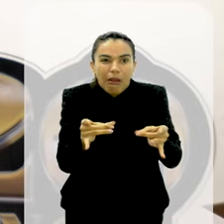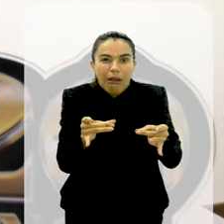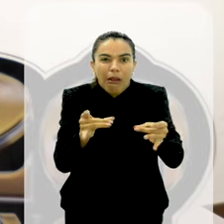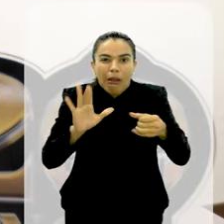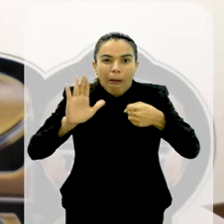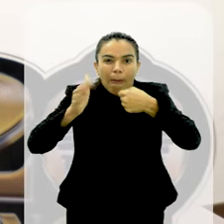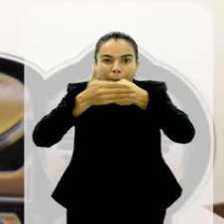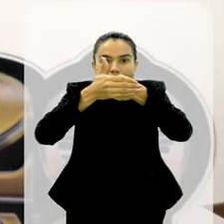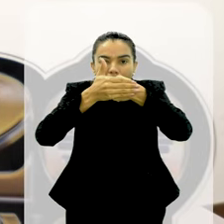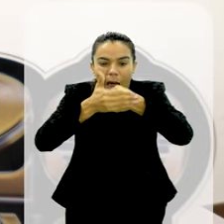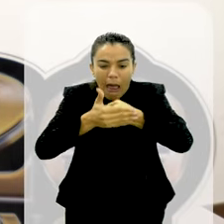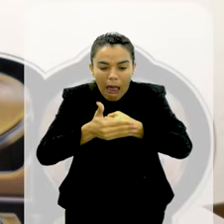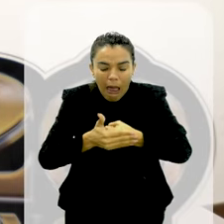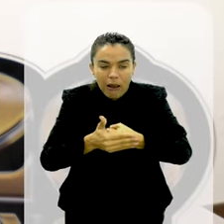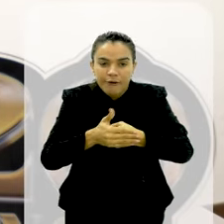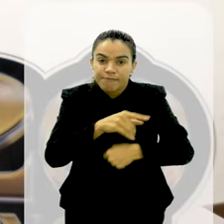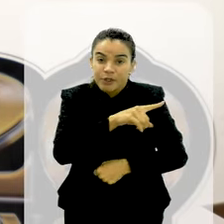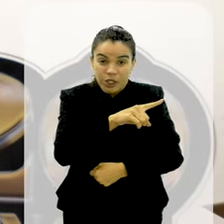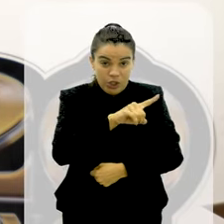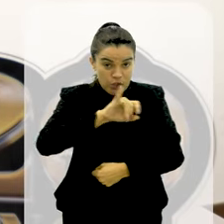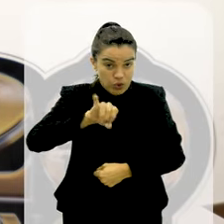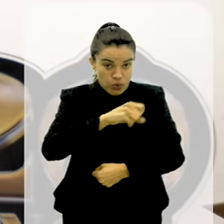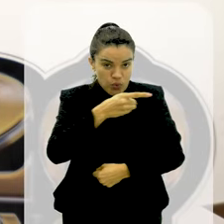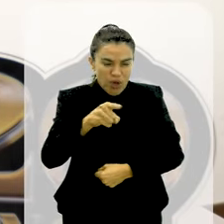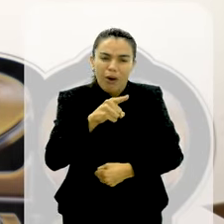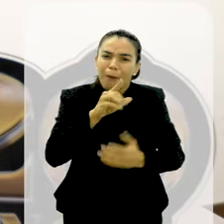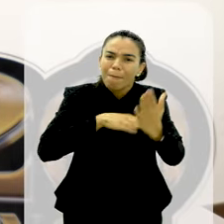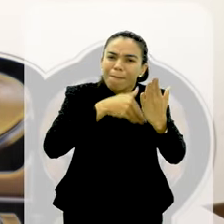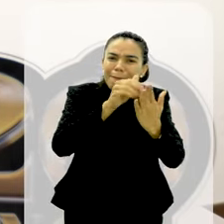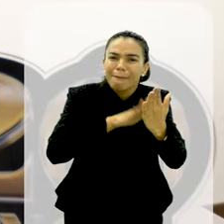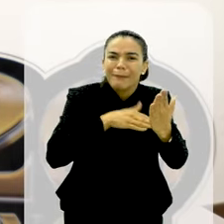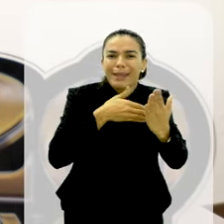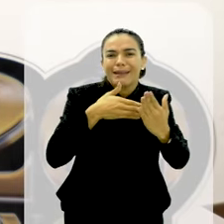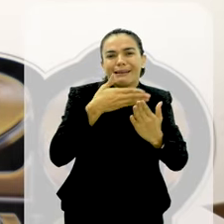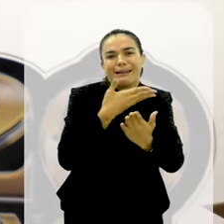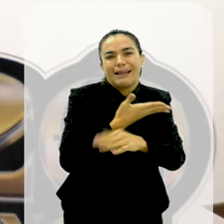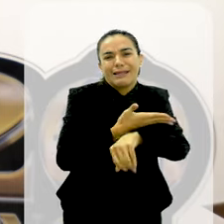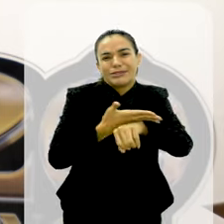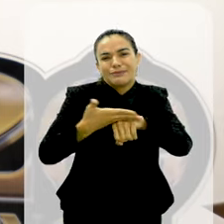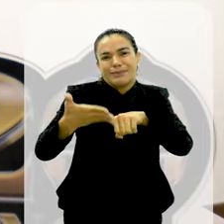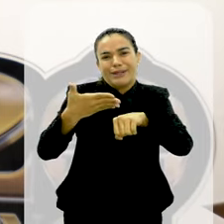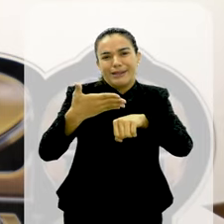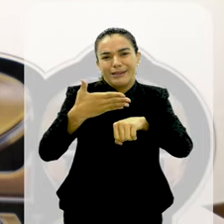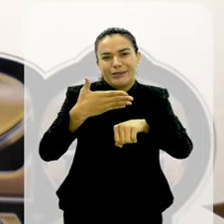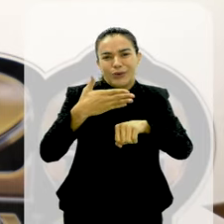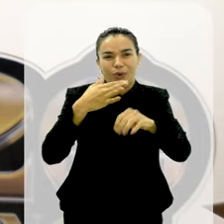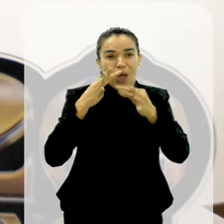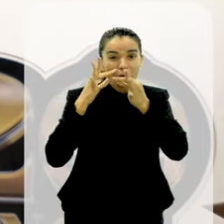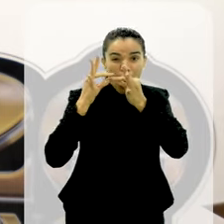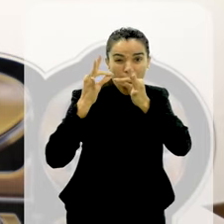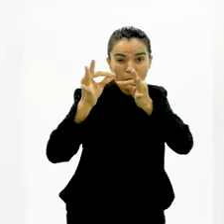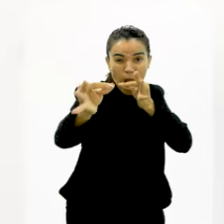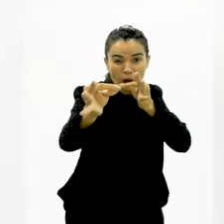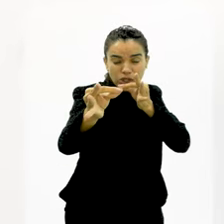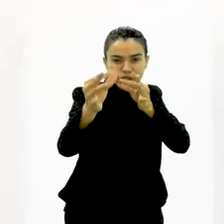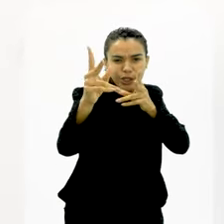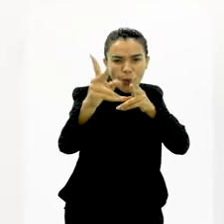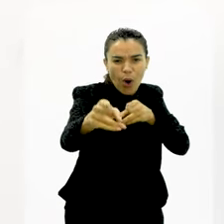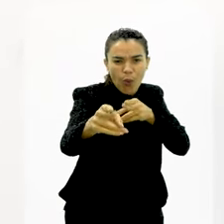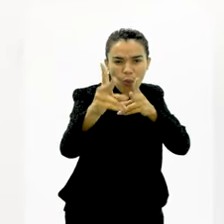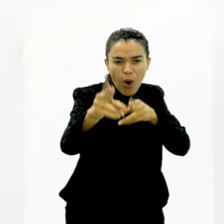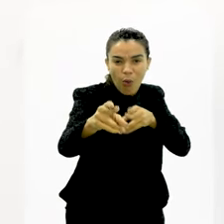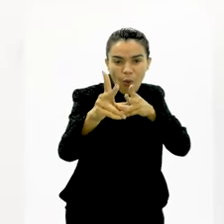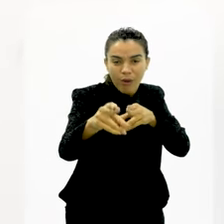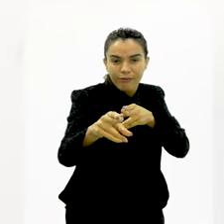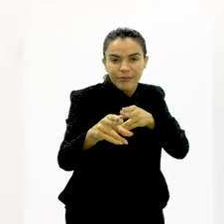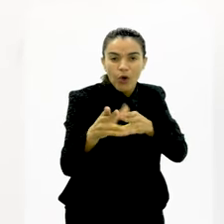preocupar com uma forração, né? E o João falava assim: pinta de branco que de longe é tudo igual. Né? Não